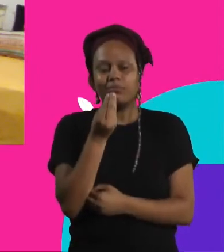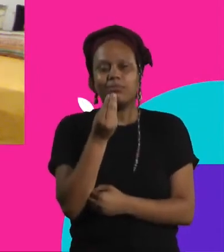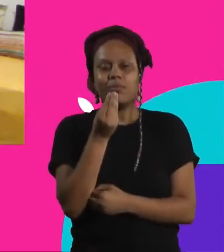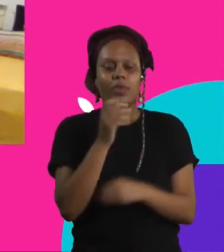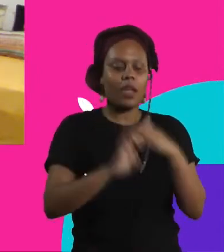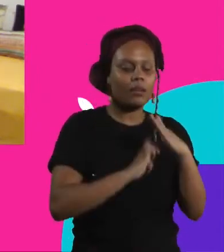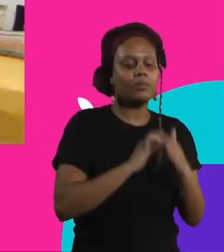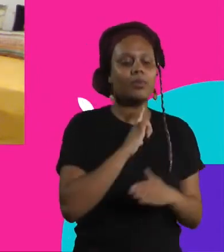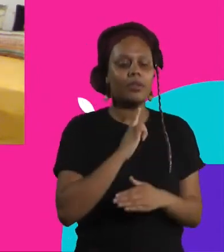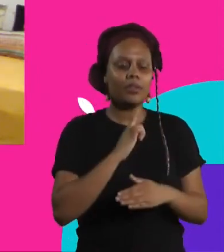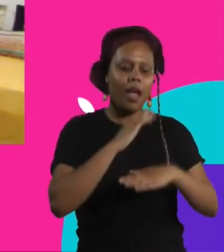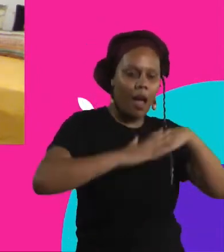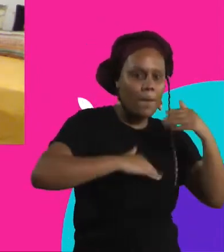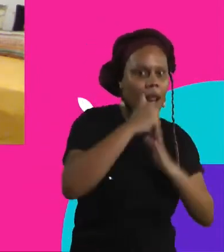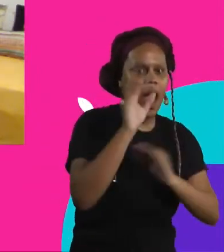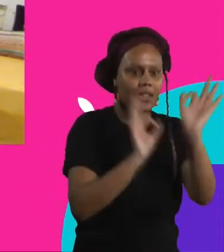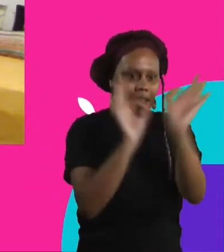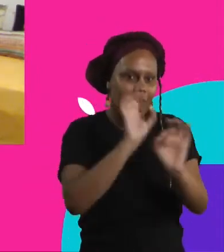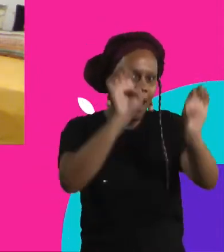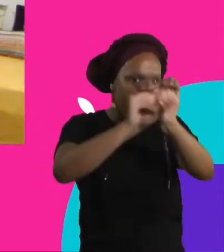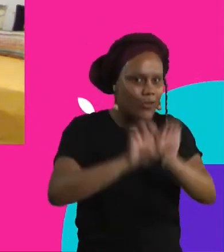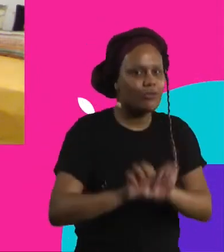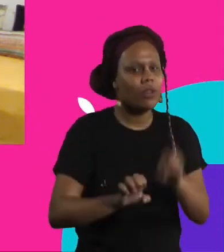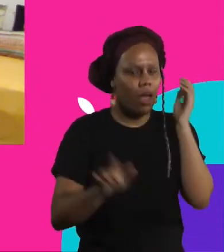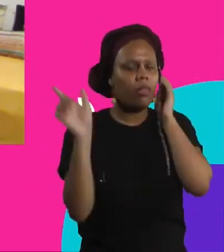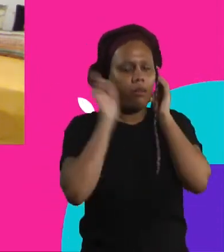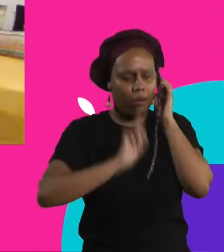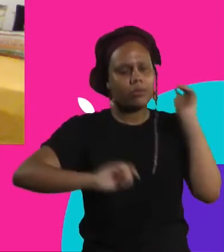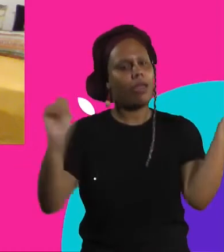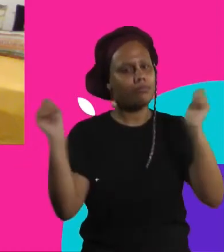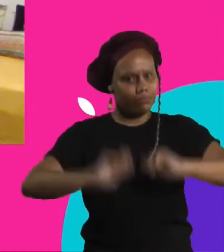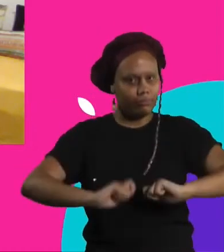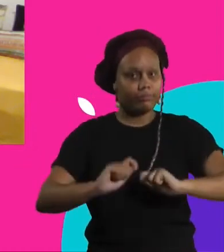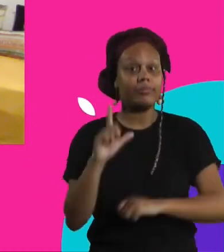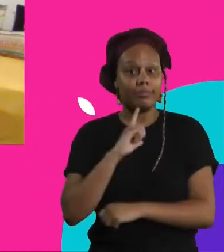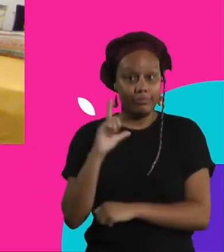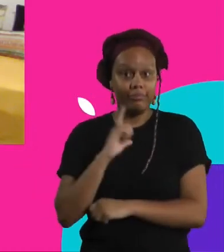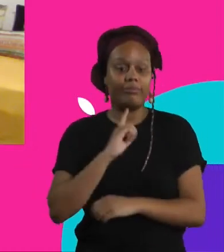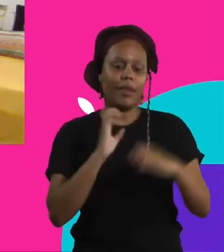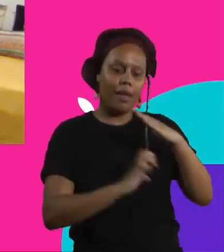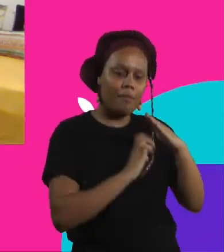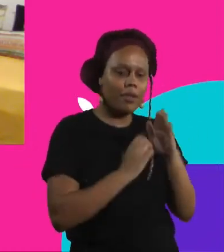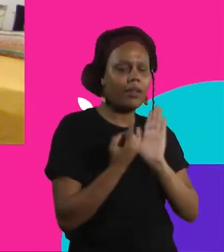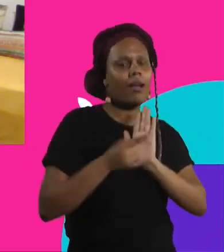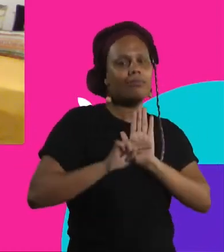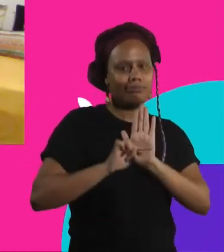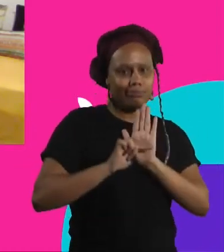em prática, dá certo. Tem outras empresas, por exemplo, que têm diminuído turnover e absenteísmo com